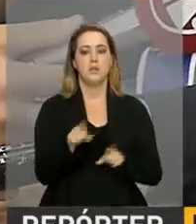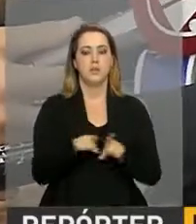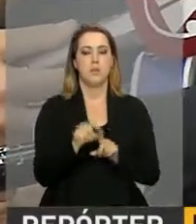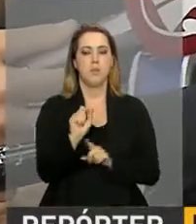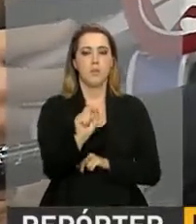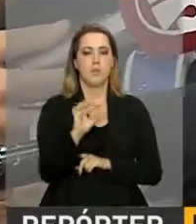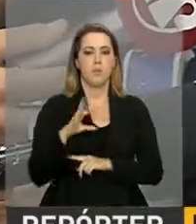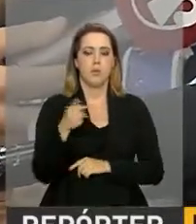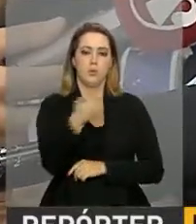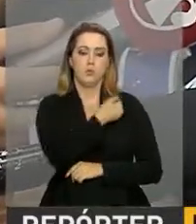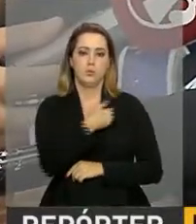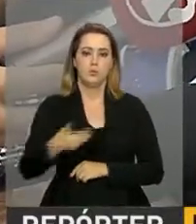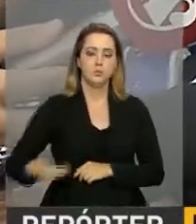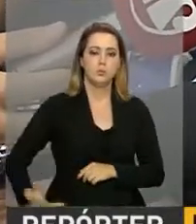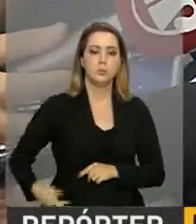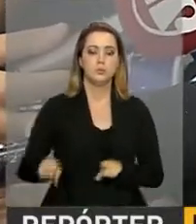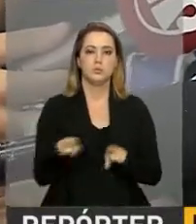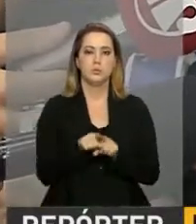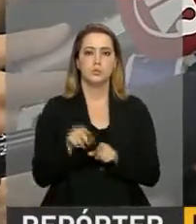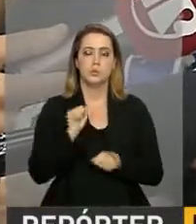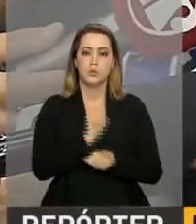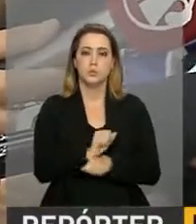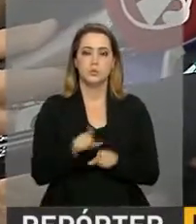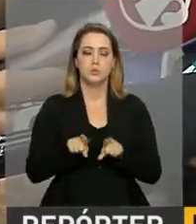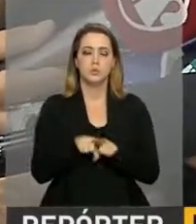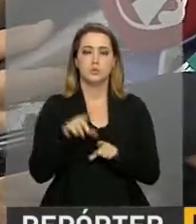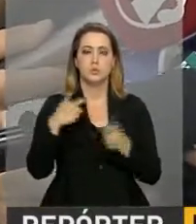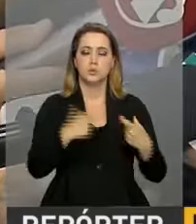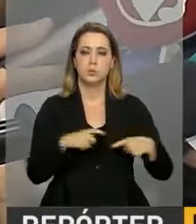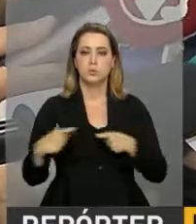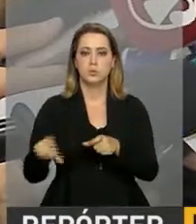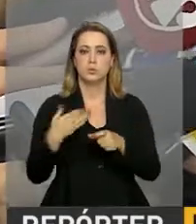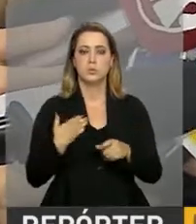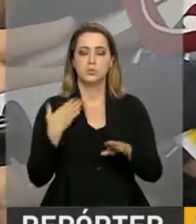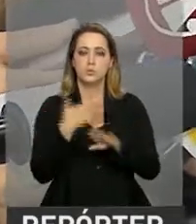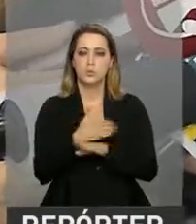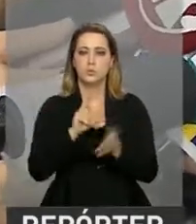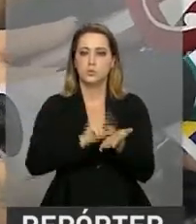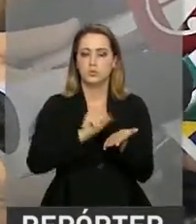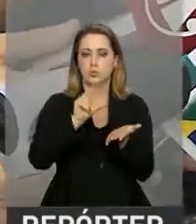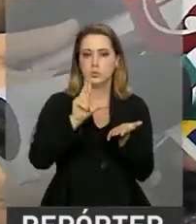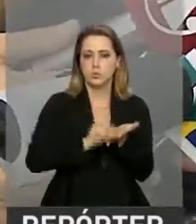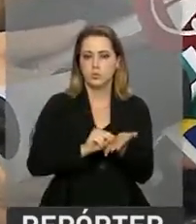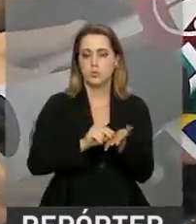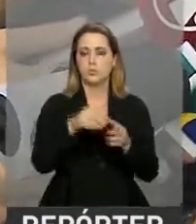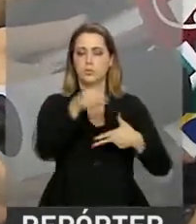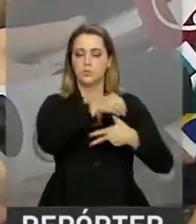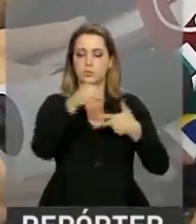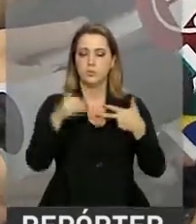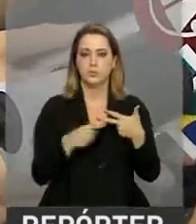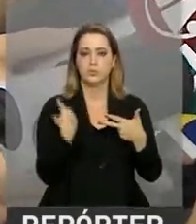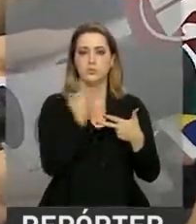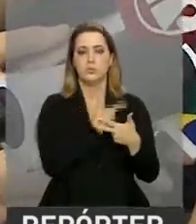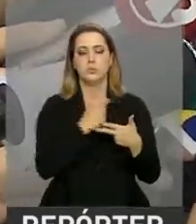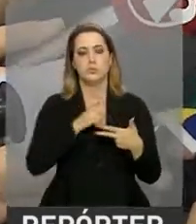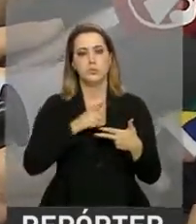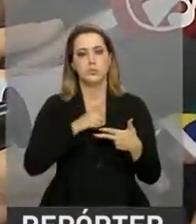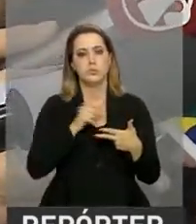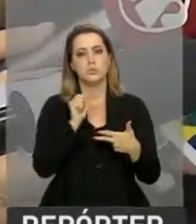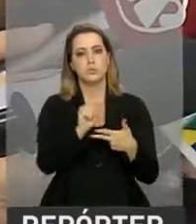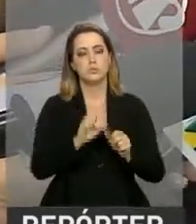para que os próximos aos locais onde nós aplicaremos as provas do enem nós tenhamos um